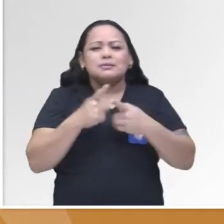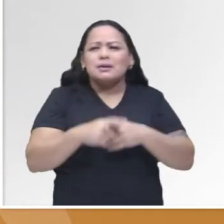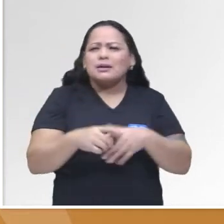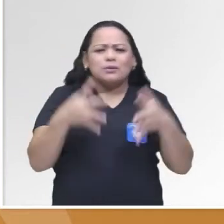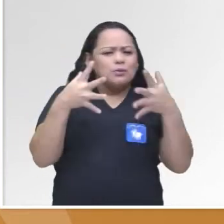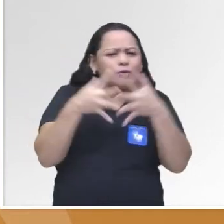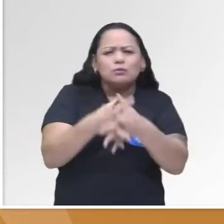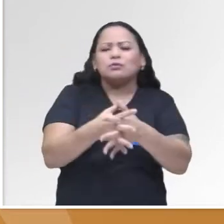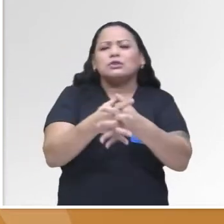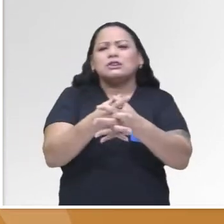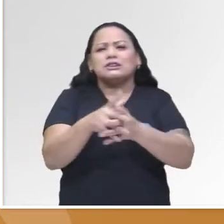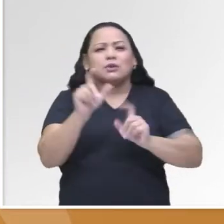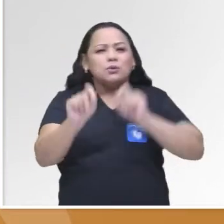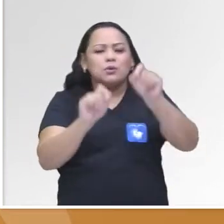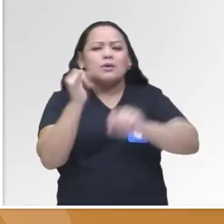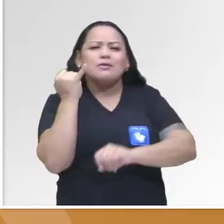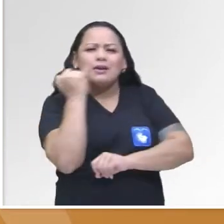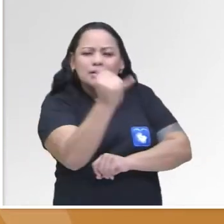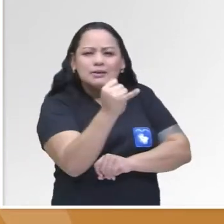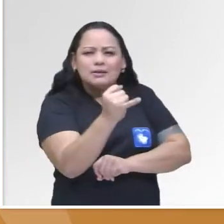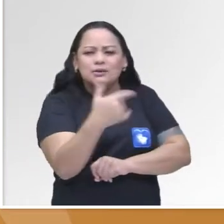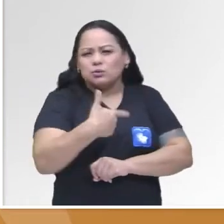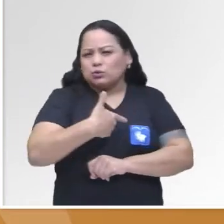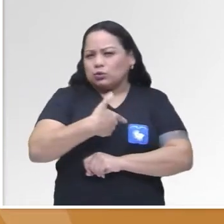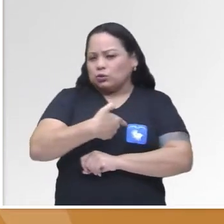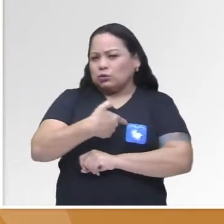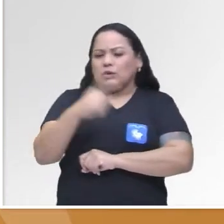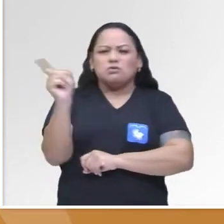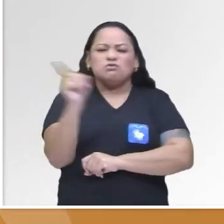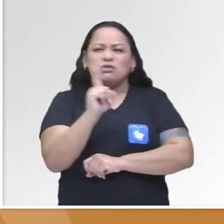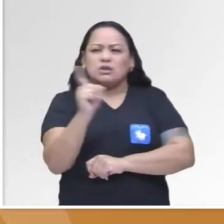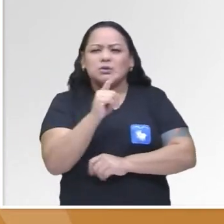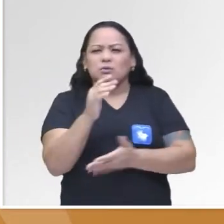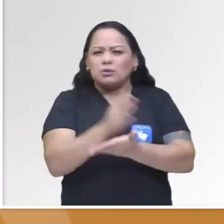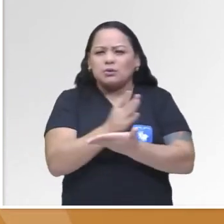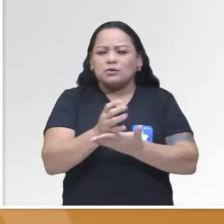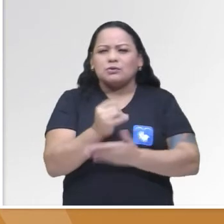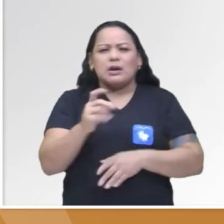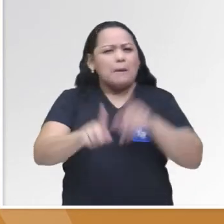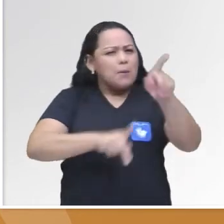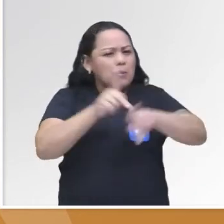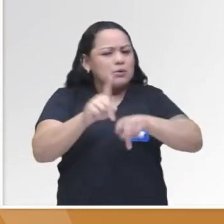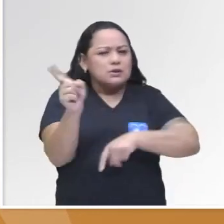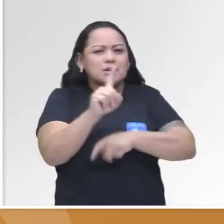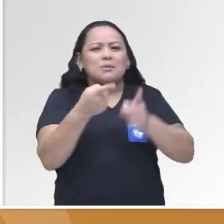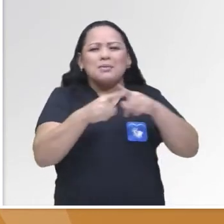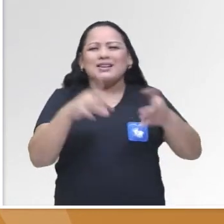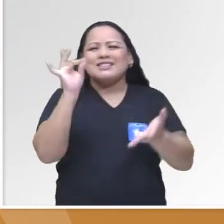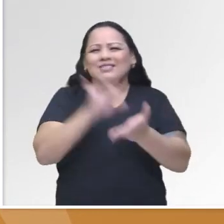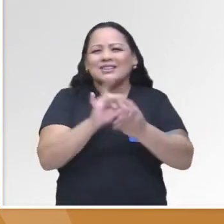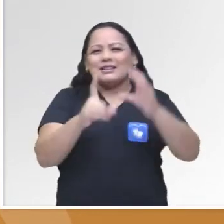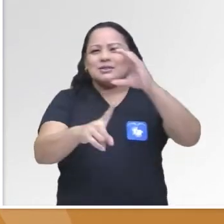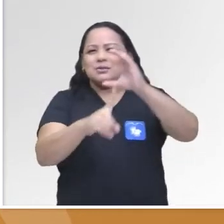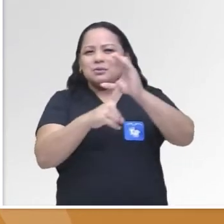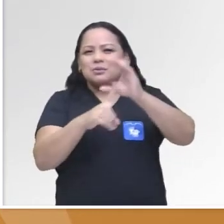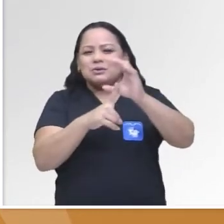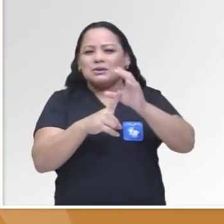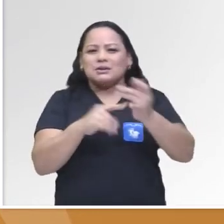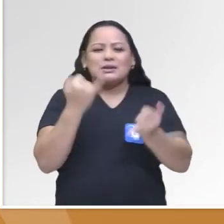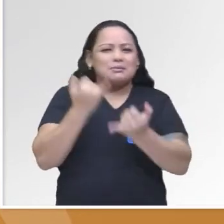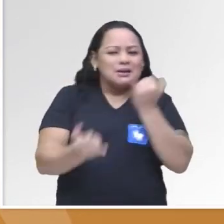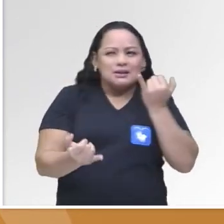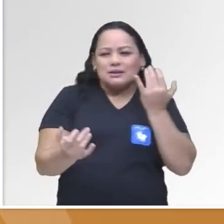confundindo dizendo o quê? Que ele não era, na verdade, ali populista, que ele era comunista. Então, tem que estar atento aí para